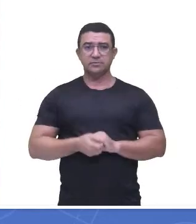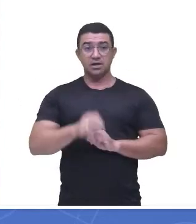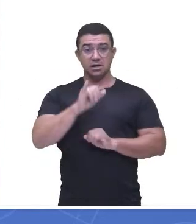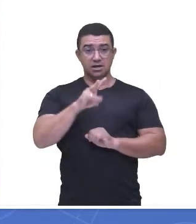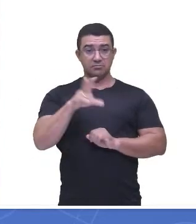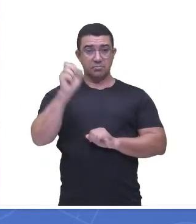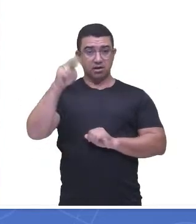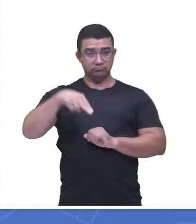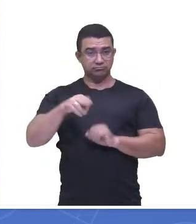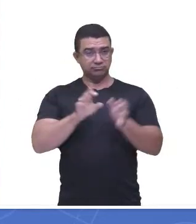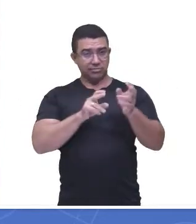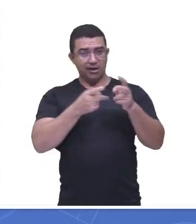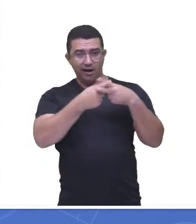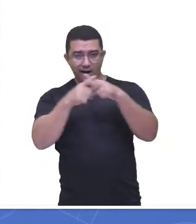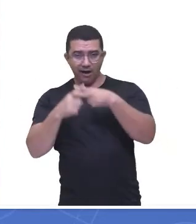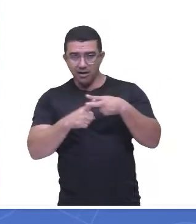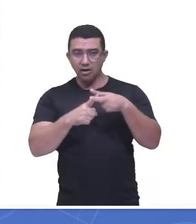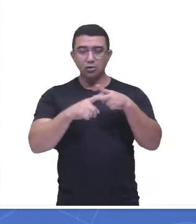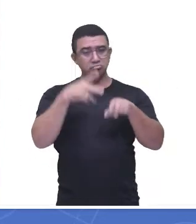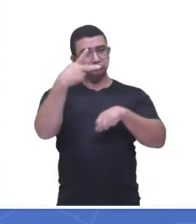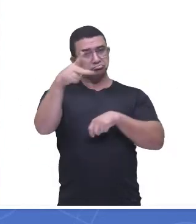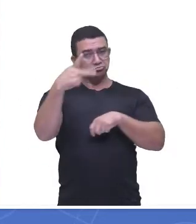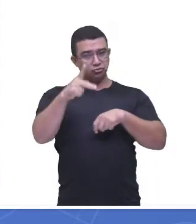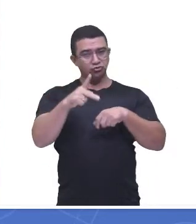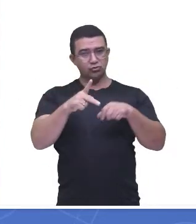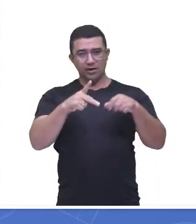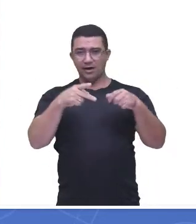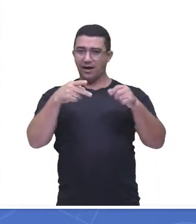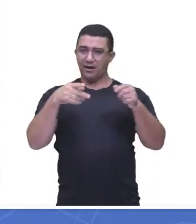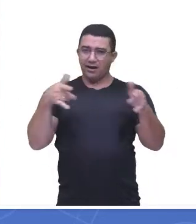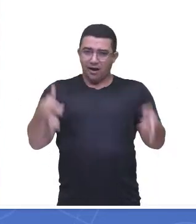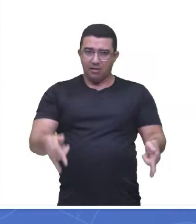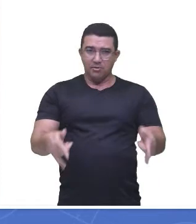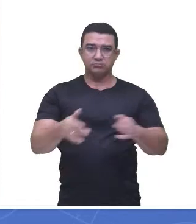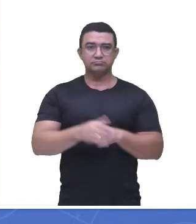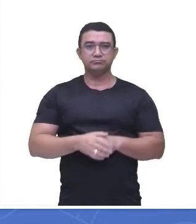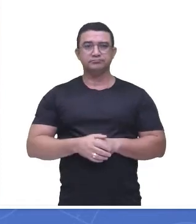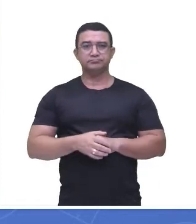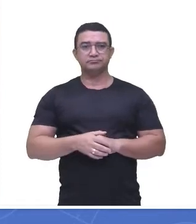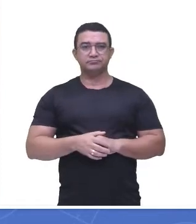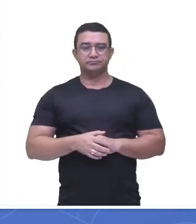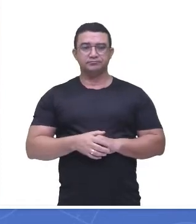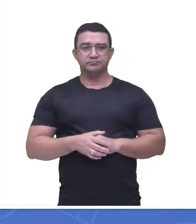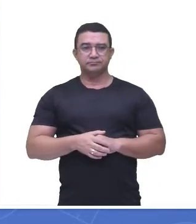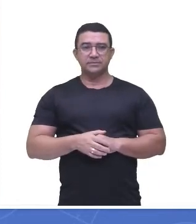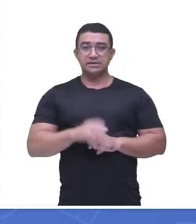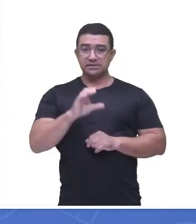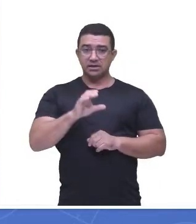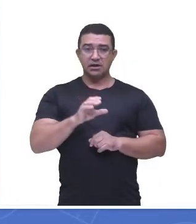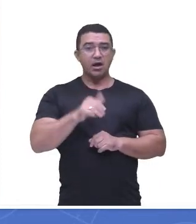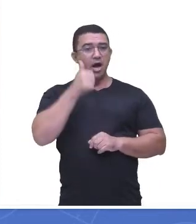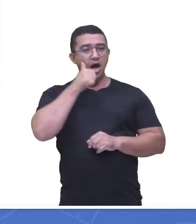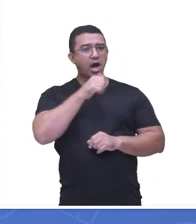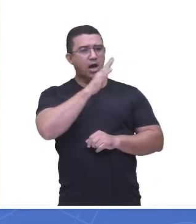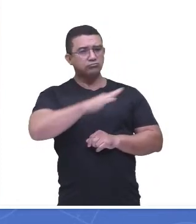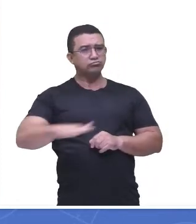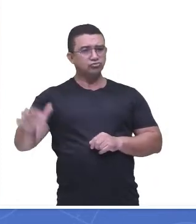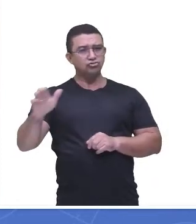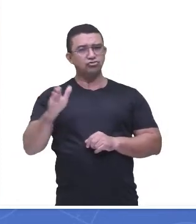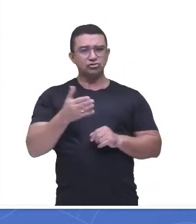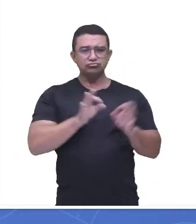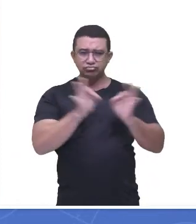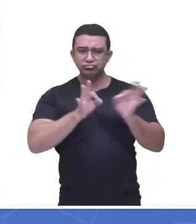comida. C. La niña arreglaba la casa, impartía simpatía para la gente. D. Mis